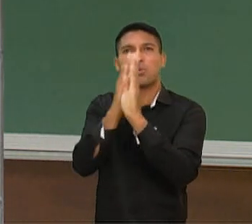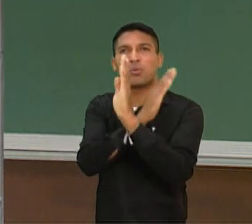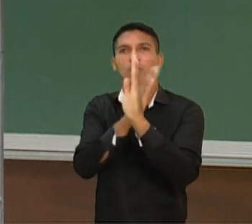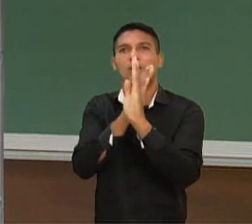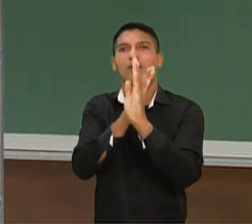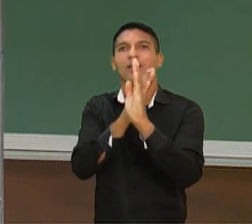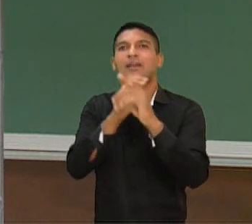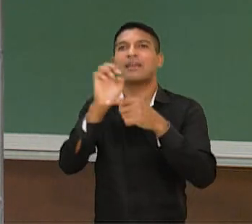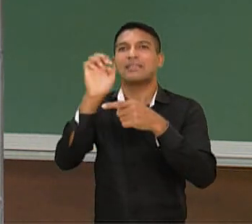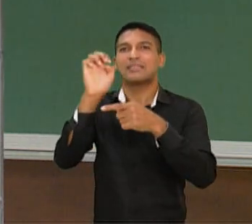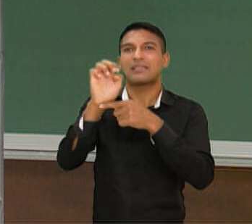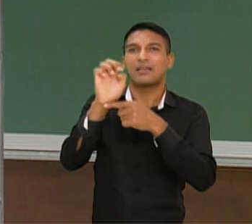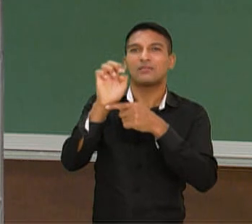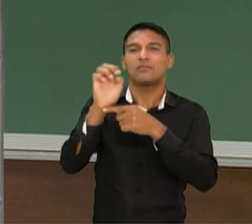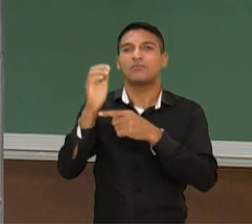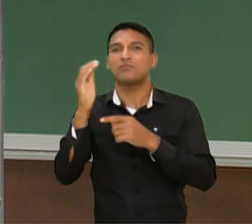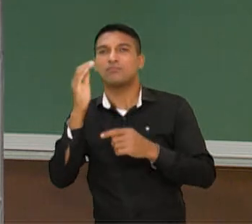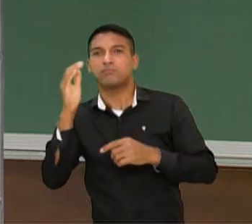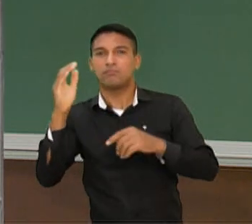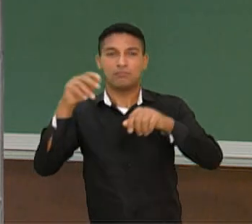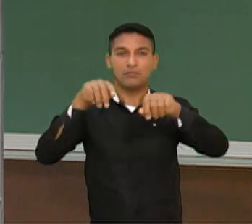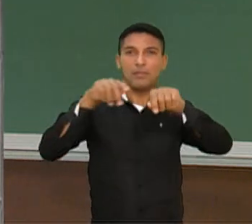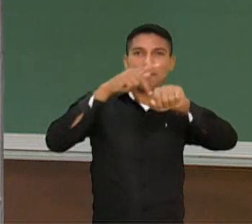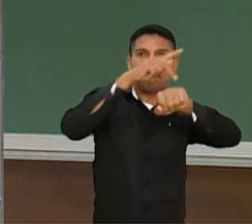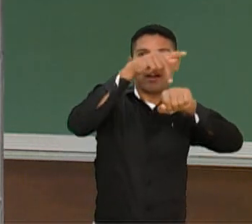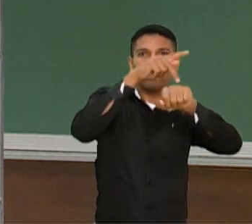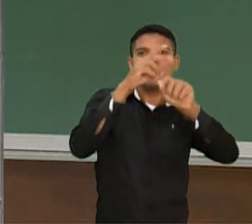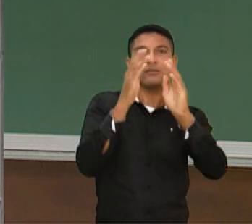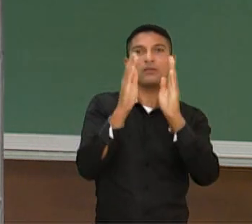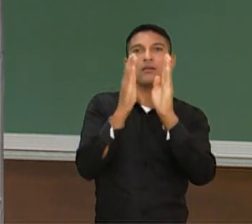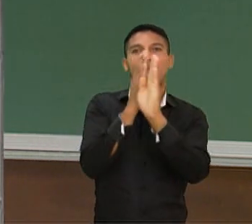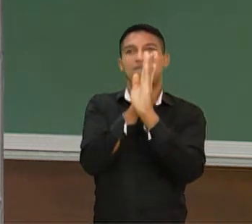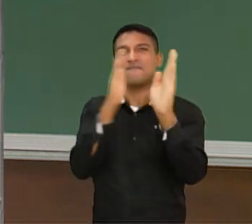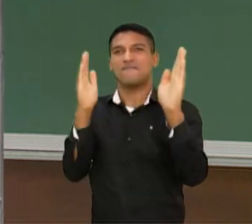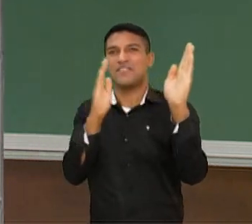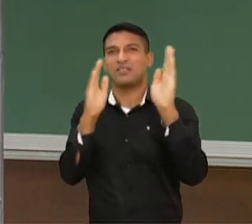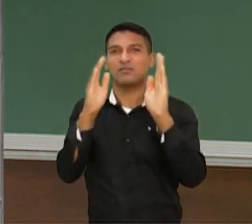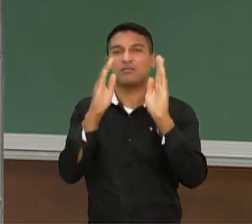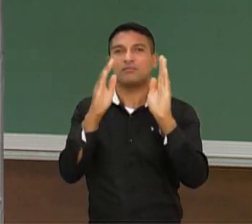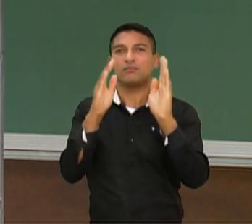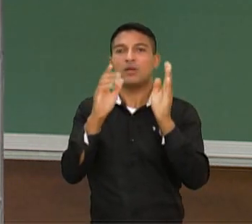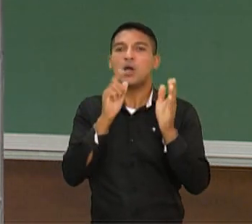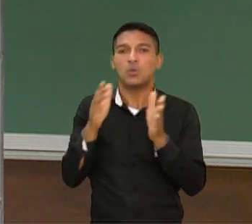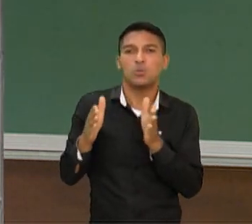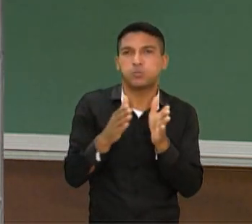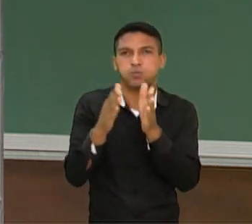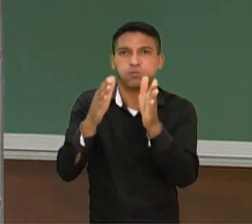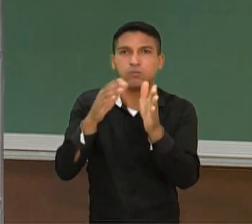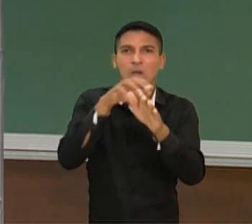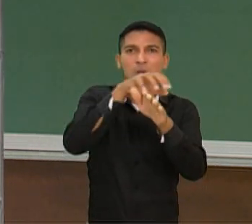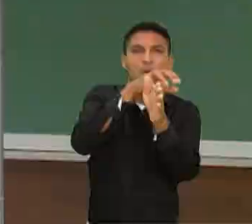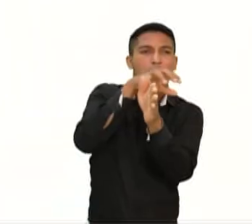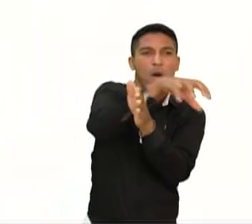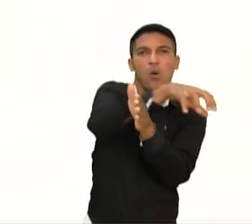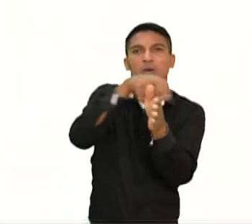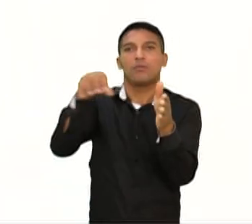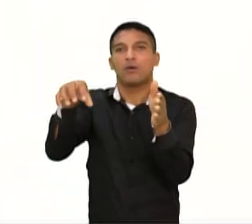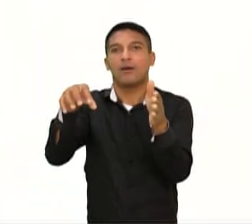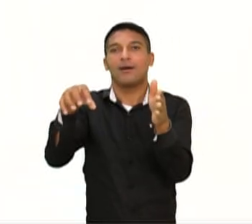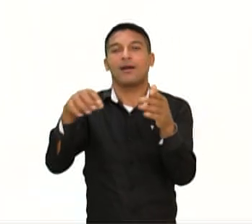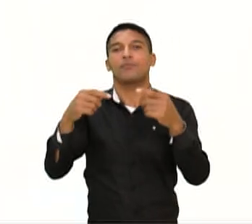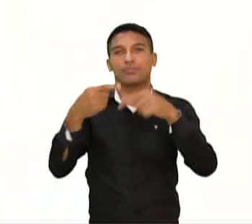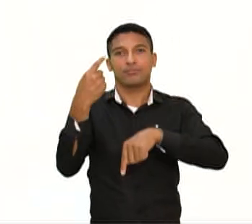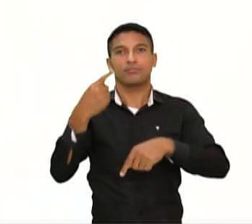falta a delimitação dos países vizinhos, né? Então, por isso que a alternativa não está correta. E aí nós vimos alguns aspectos gerais